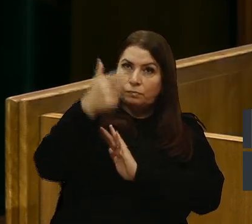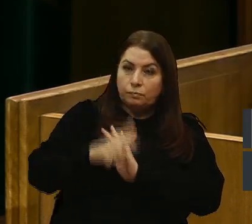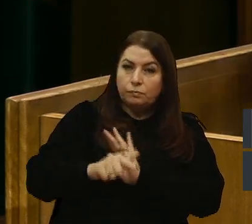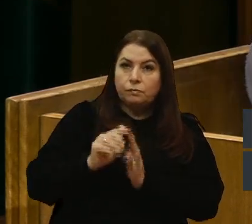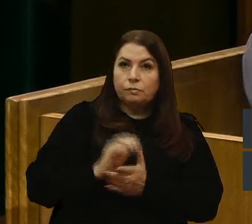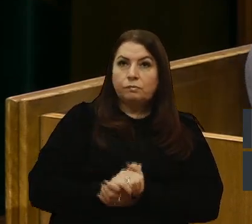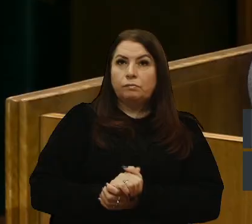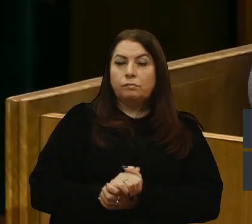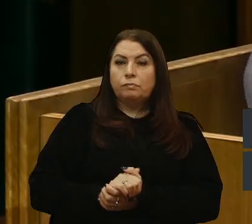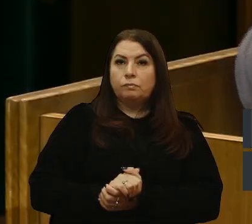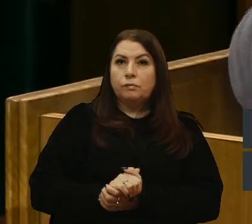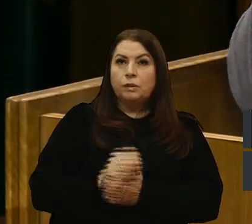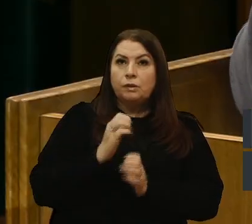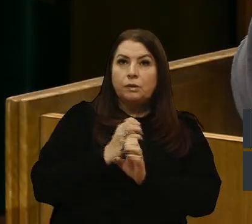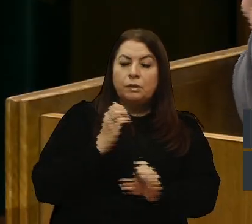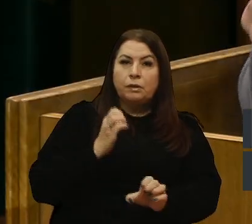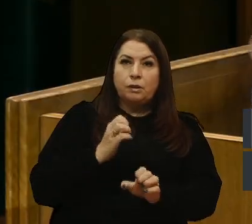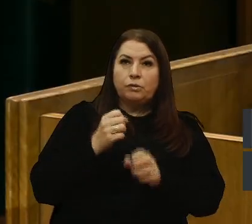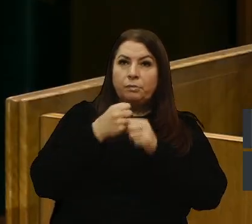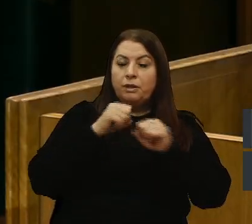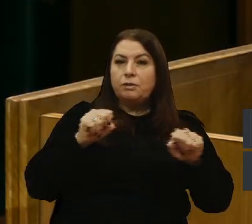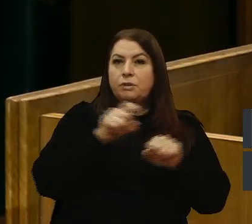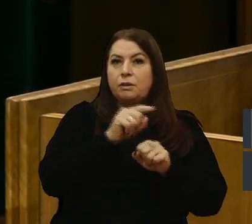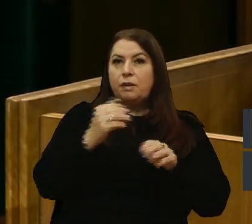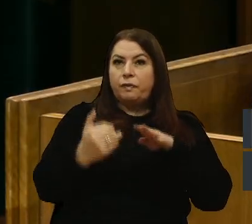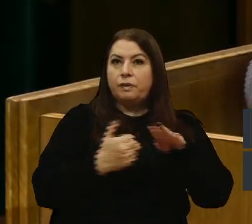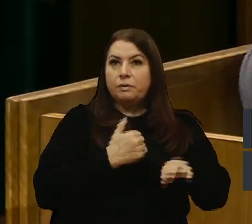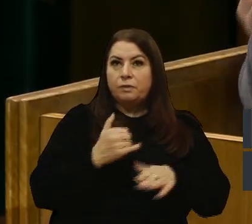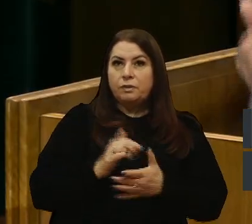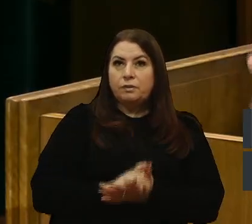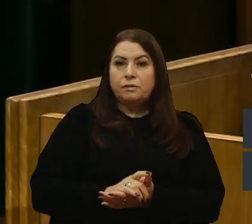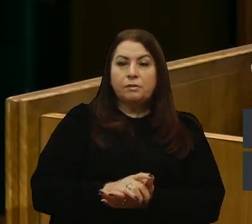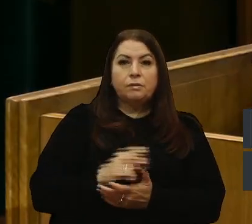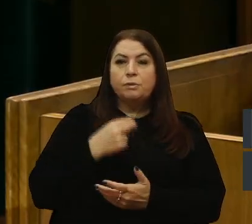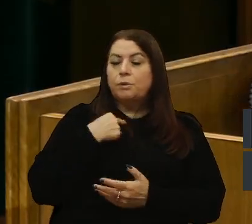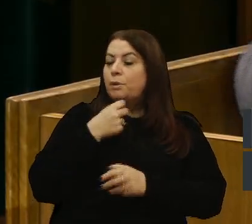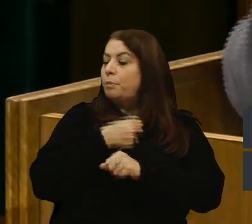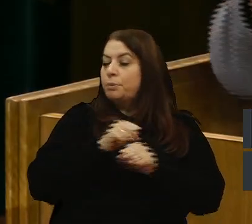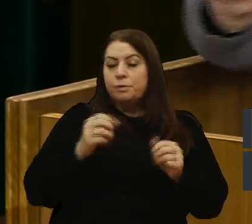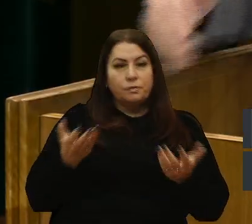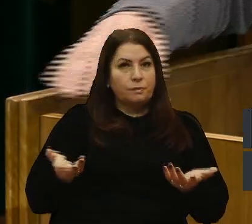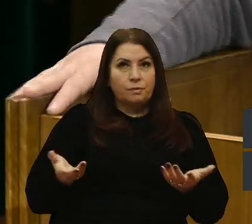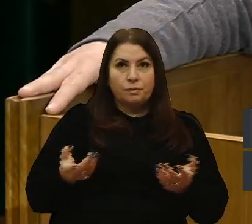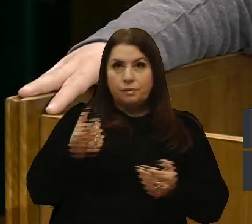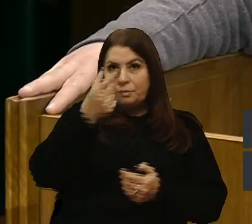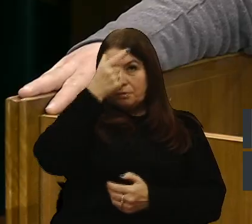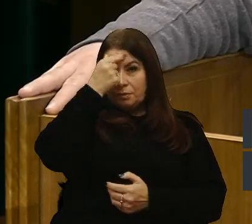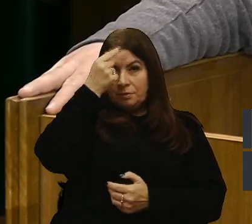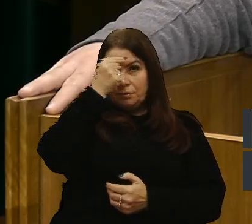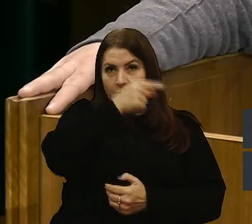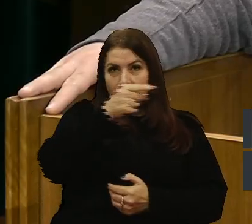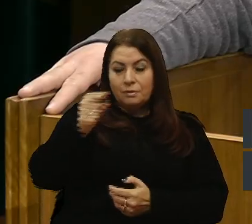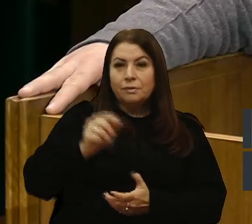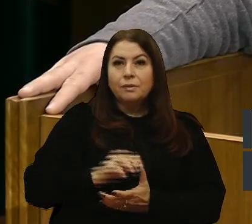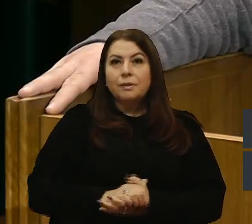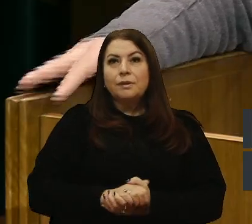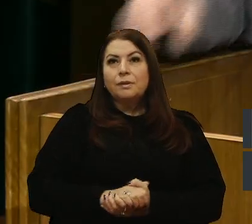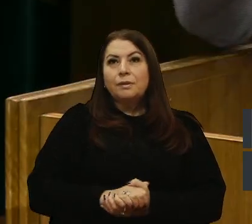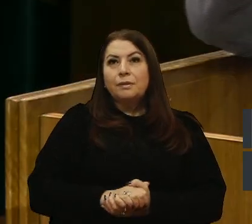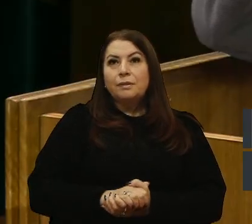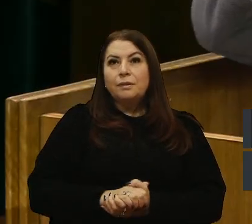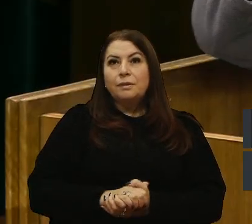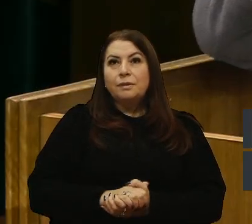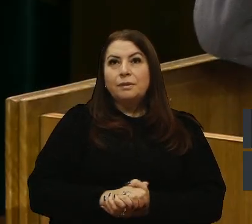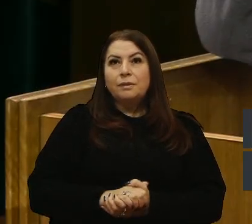vez, os engenheiros da Secretaria de Trânsito, não é possível que na faculdade,